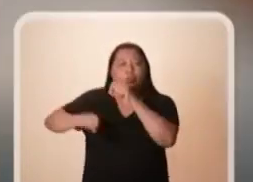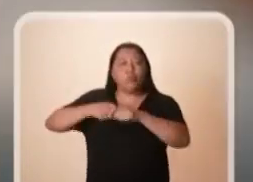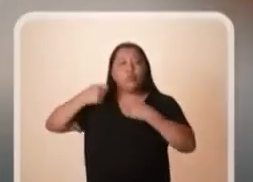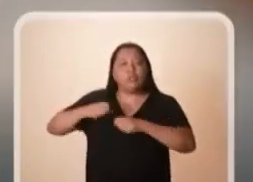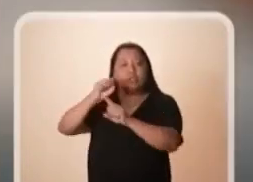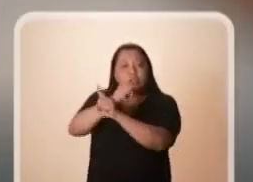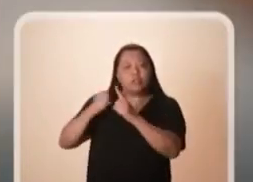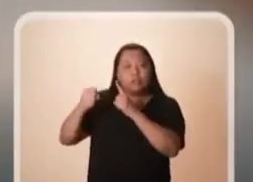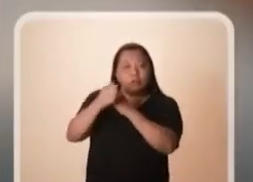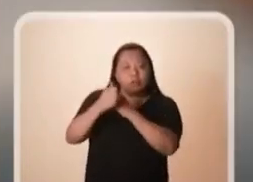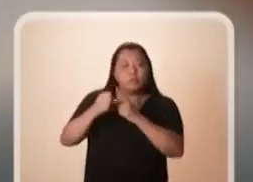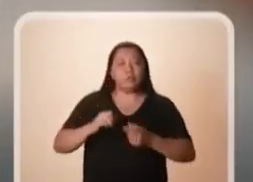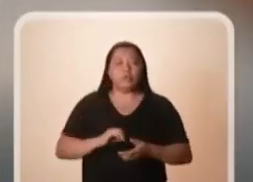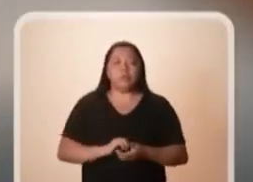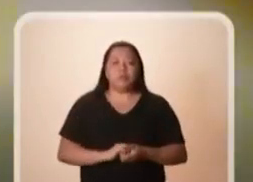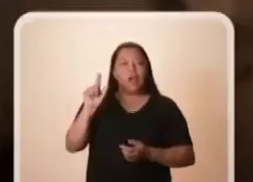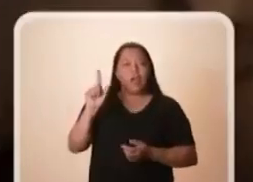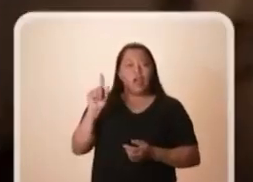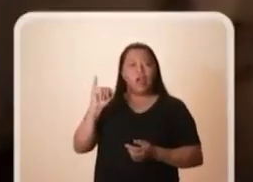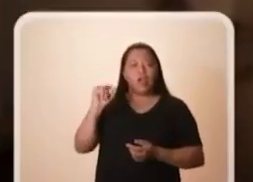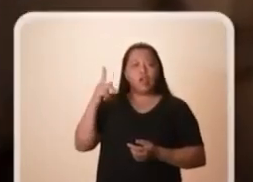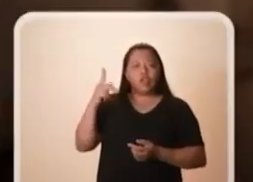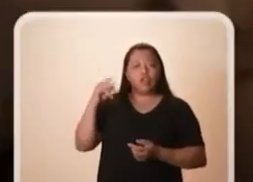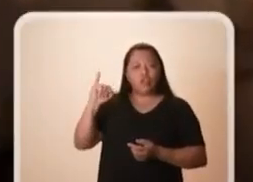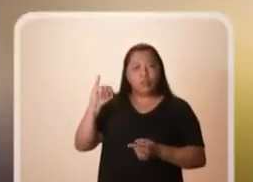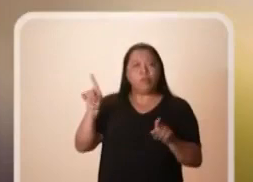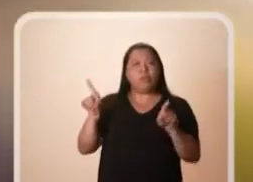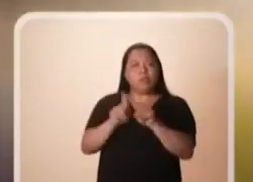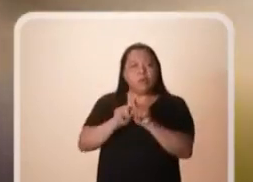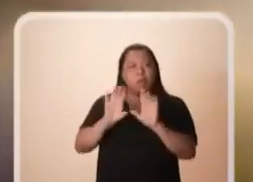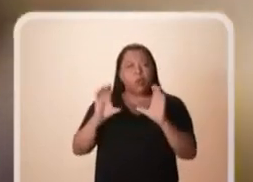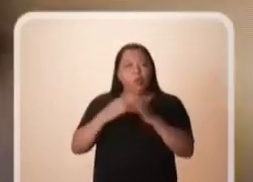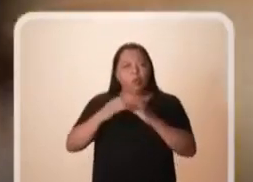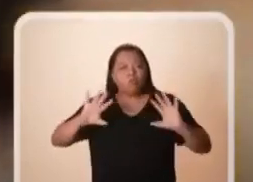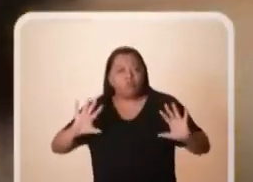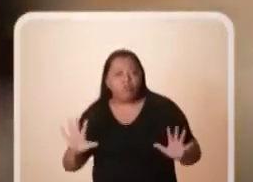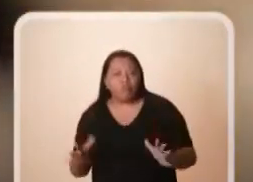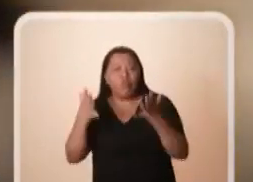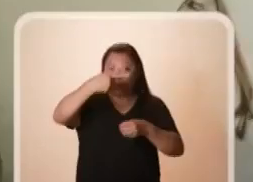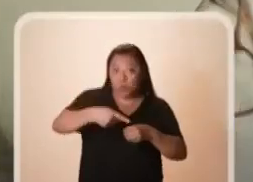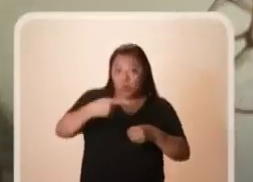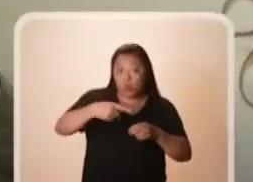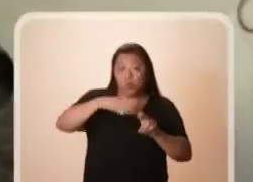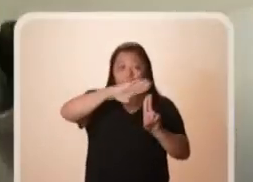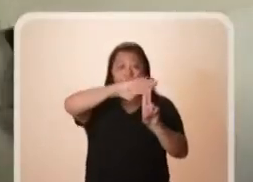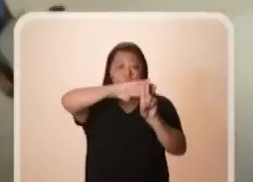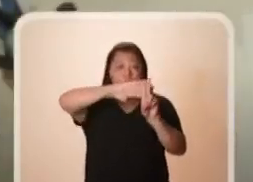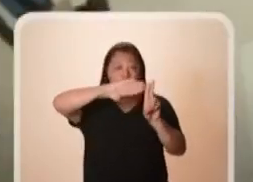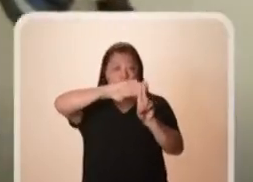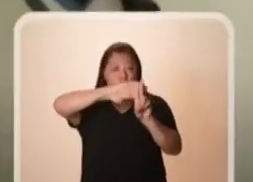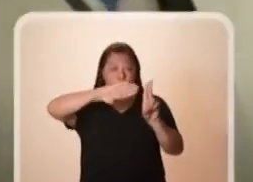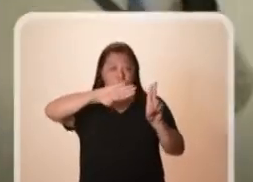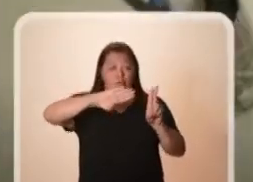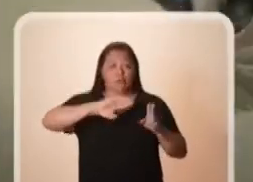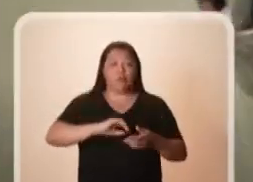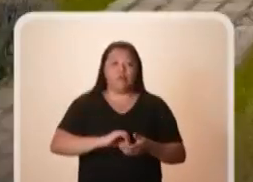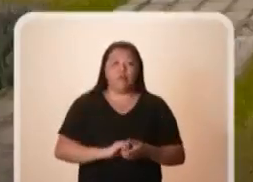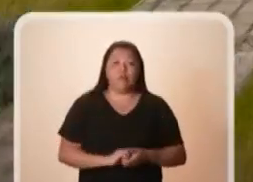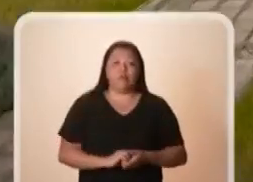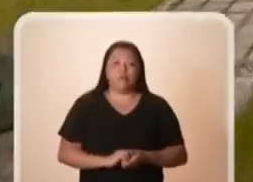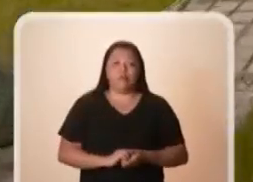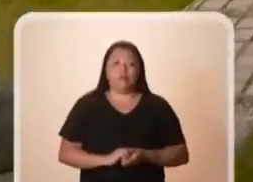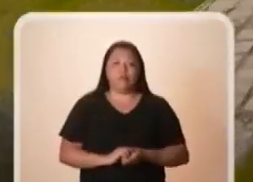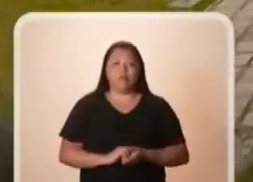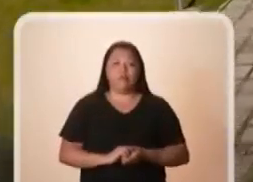conversas com teor racista e também fazendo apologia ao nazismo essas conversas em